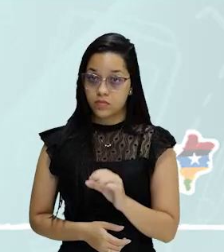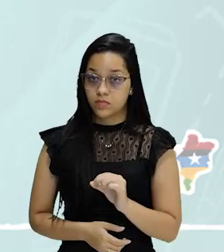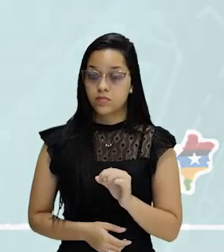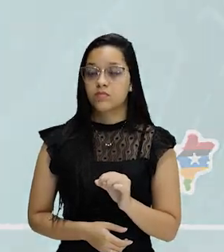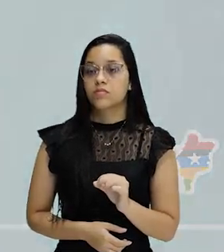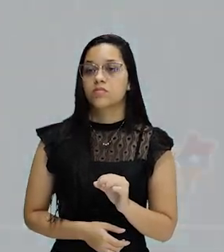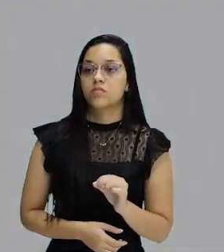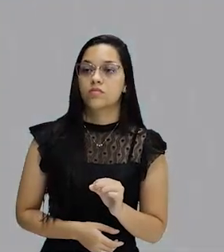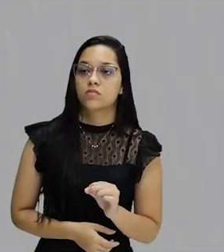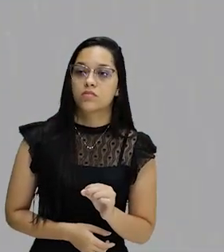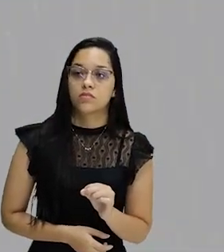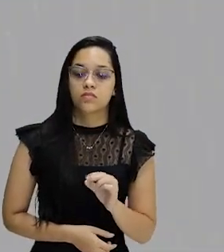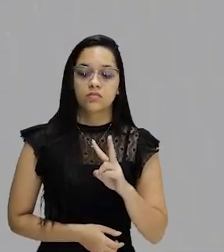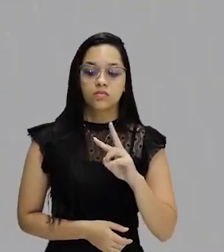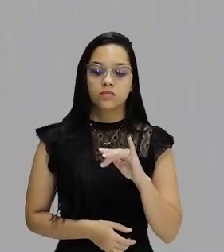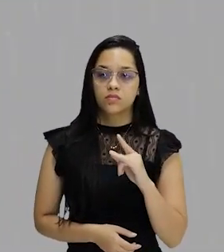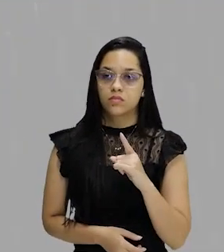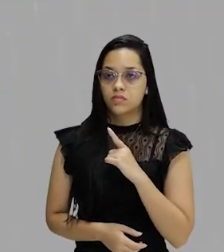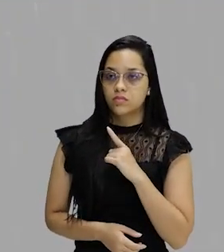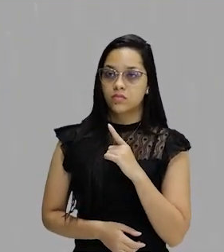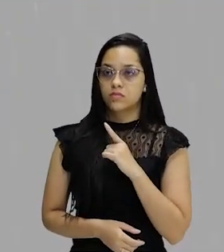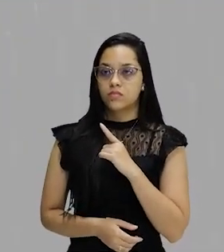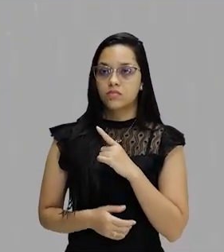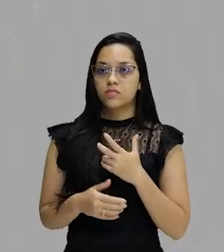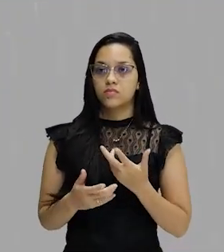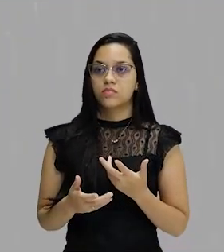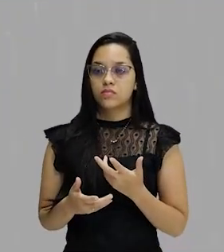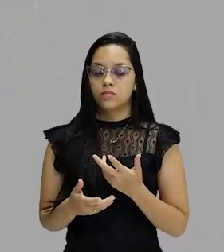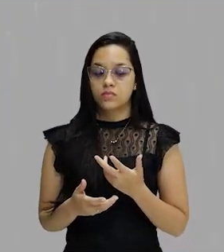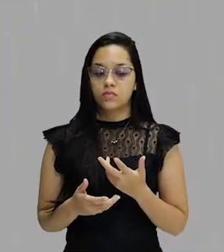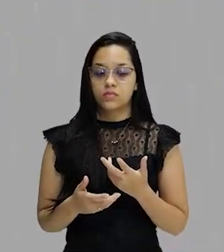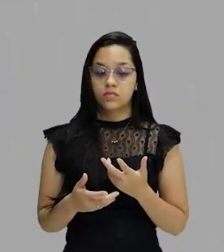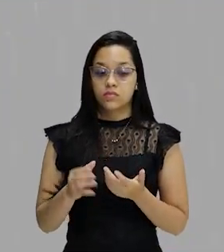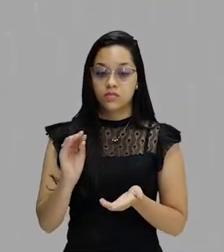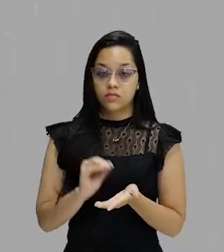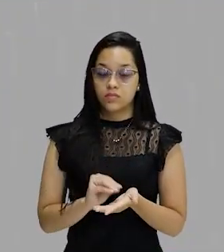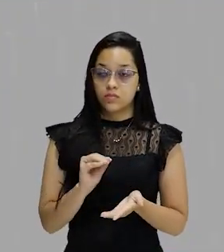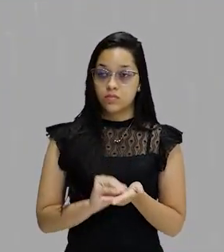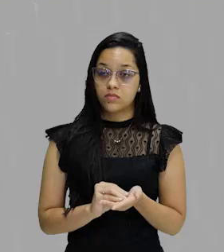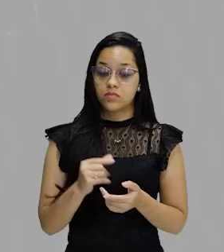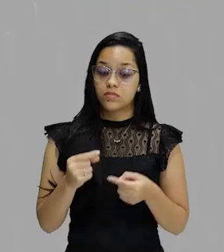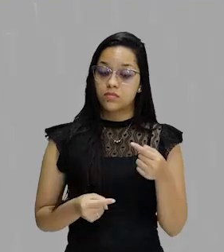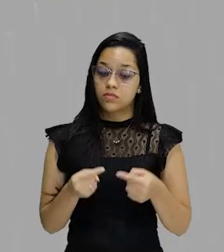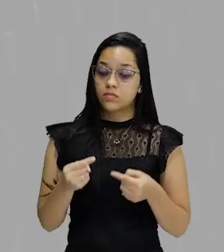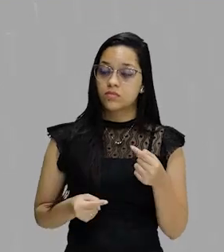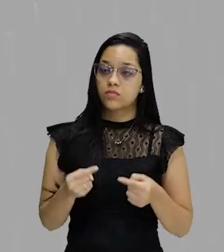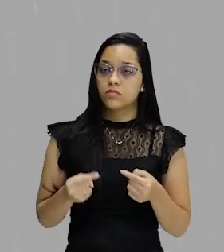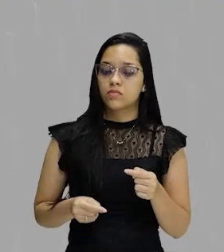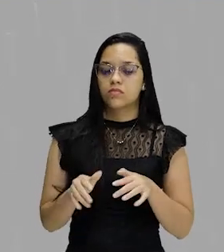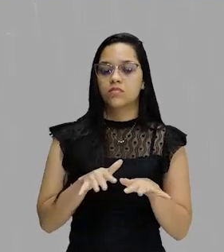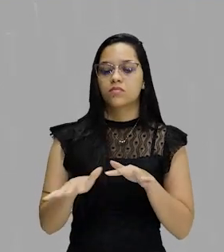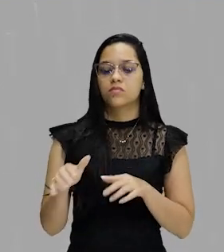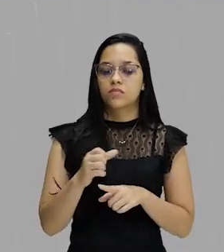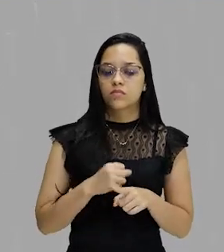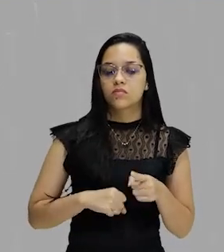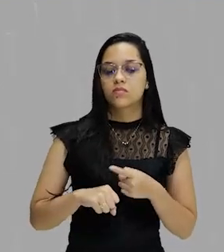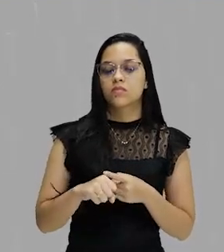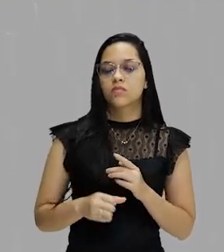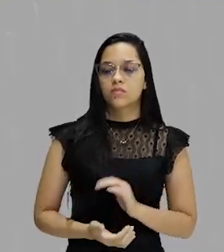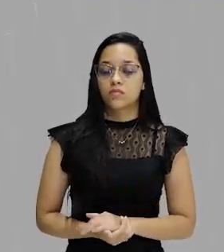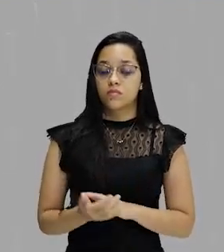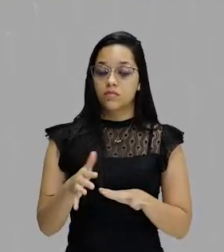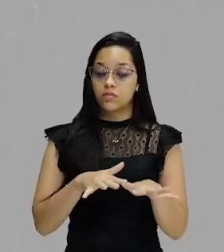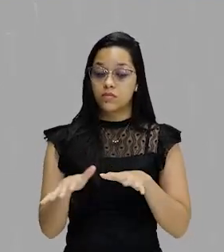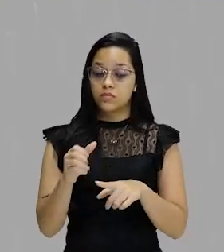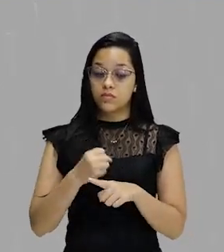1970, ele foi marcado pela desarticulação política dos movimentos sociais. Os movimentos